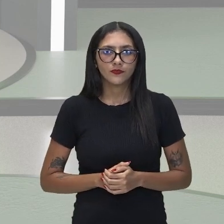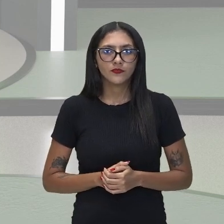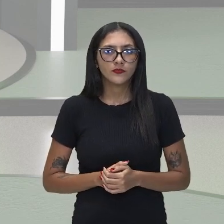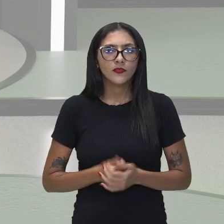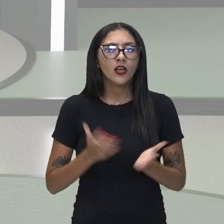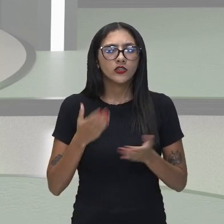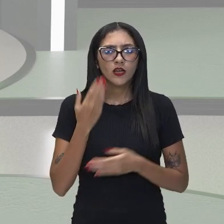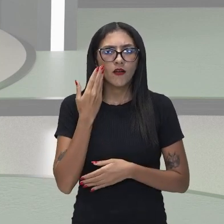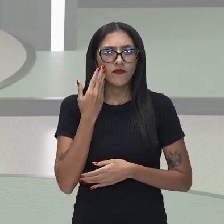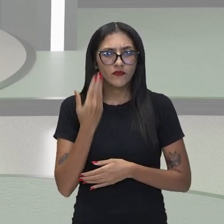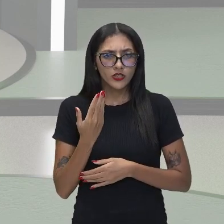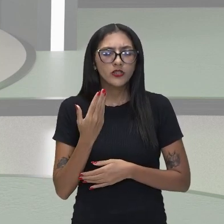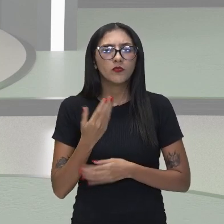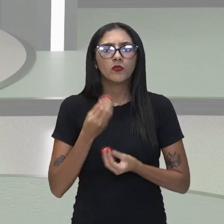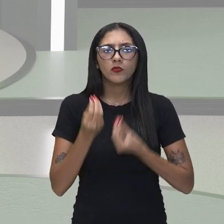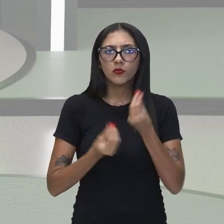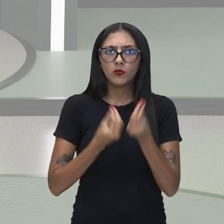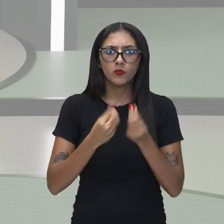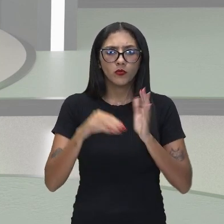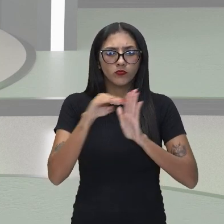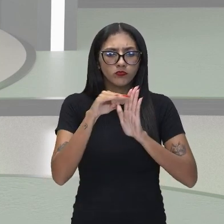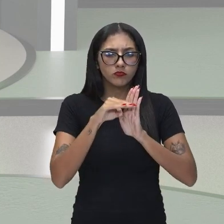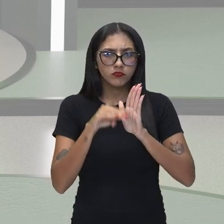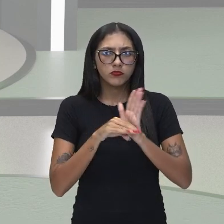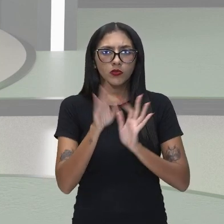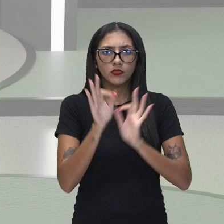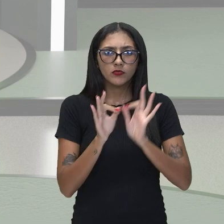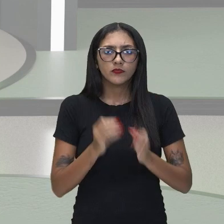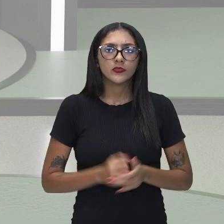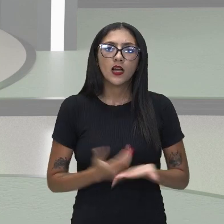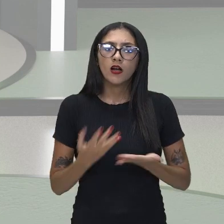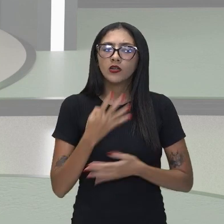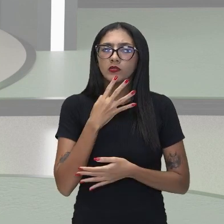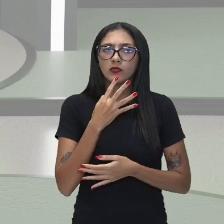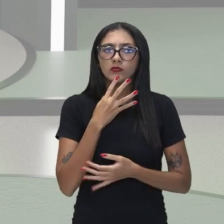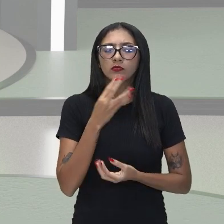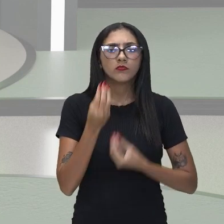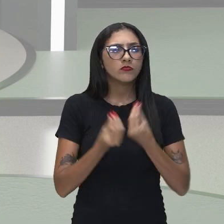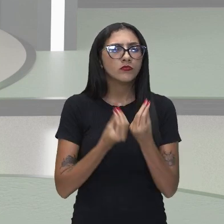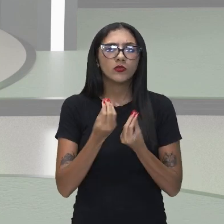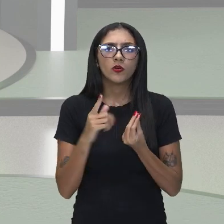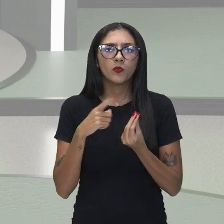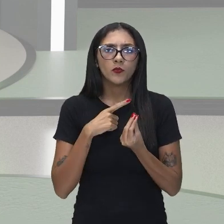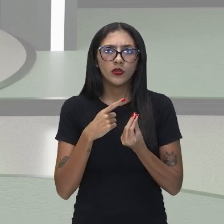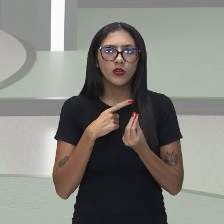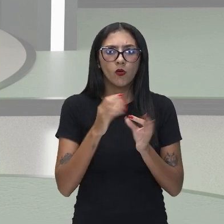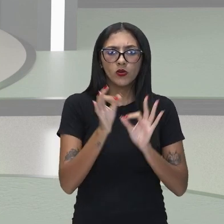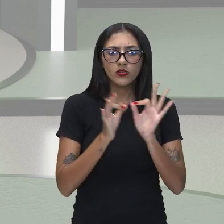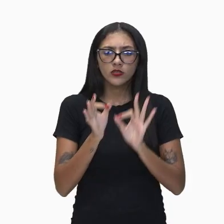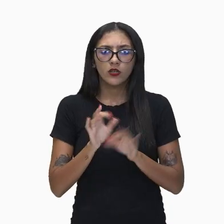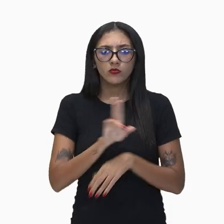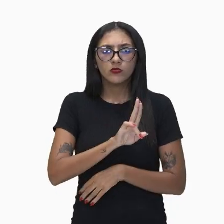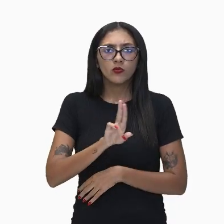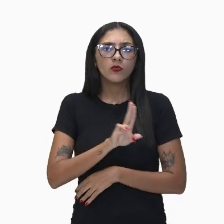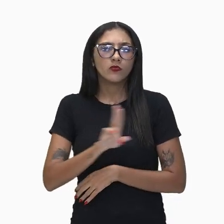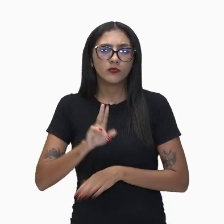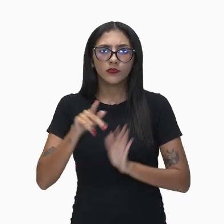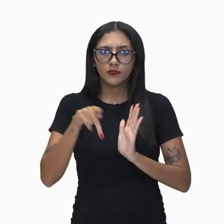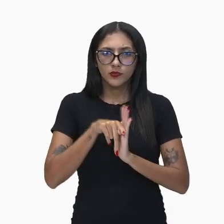a classificação dos álcoois, vamos conhecer como é que é feita a nomenclatura dos